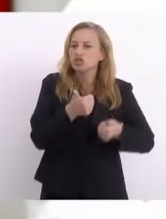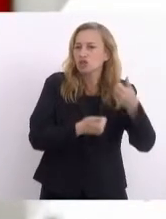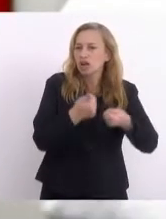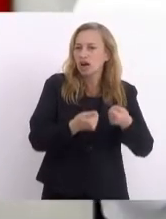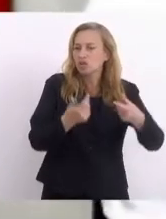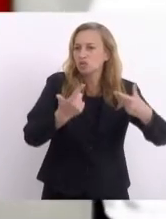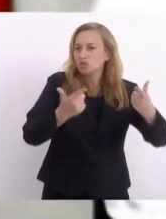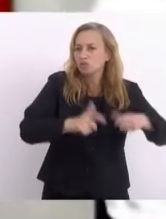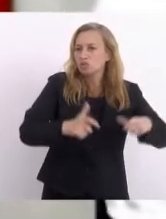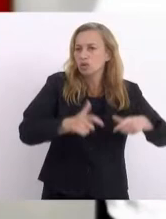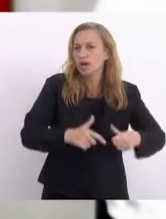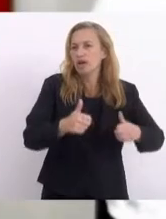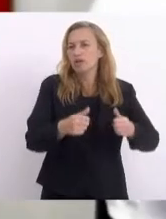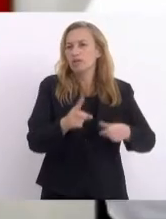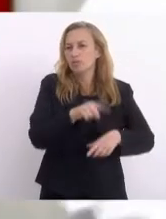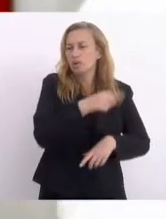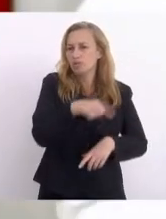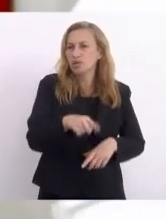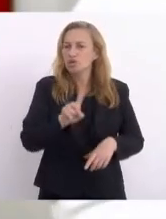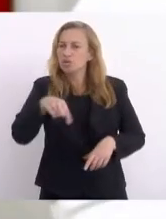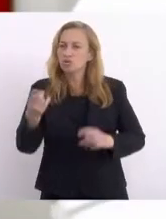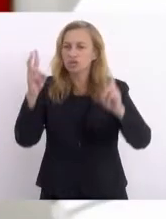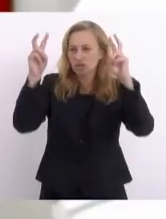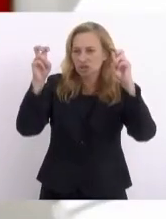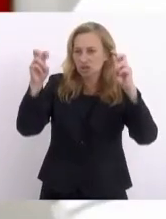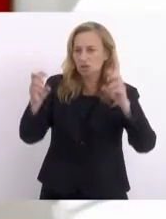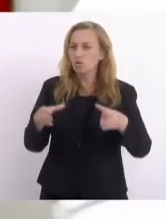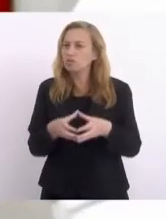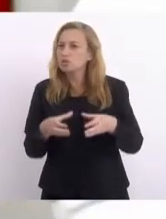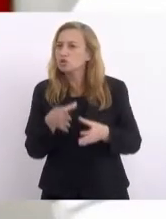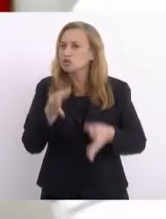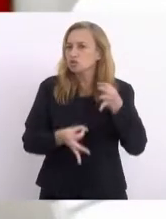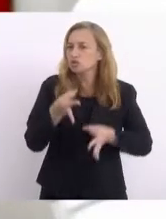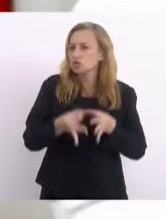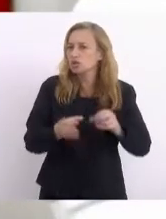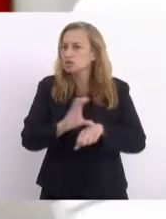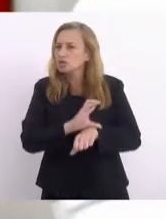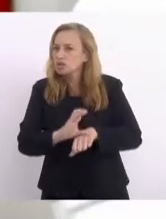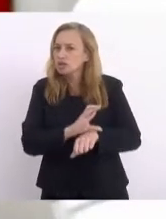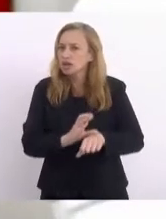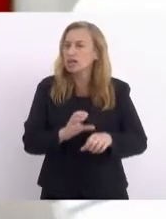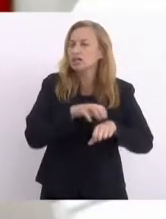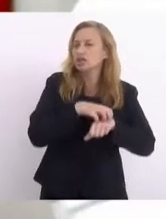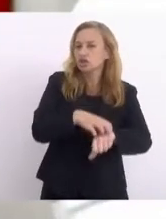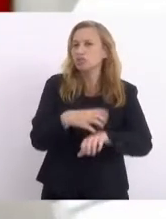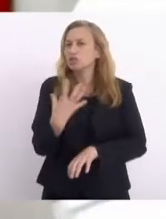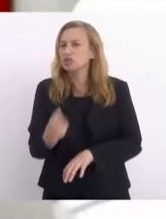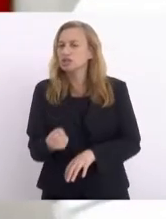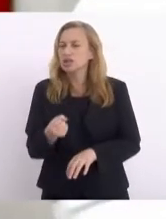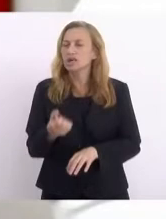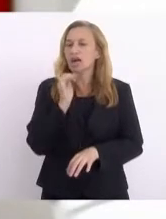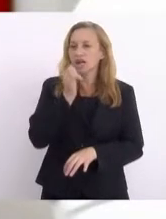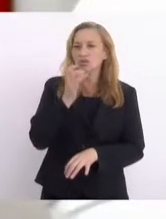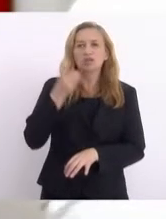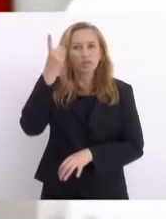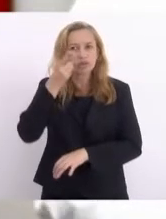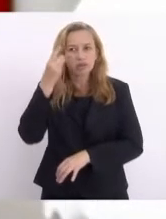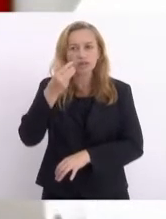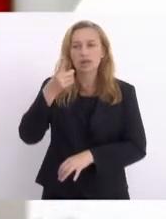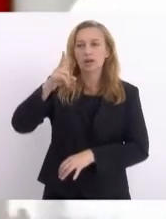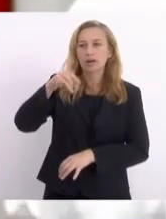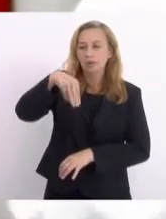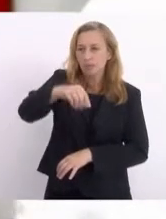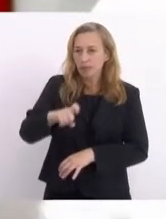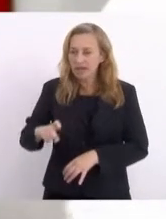da outras providências. Parecer das comissões de Constituição e Justiça pela constitucionalidade de transporte favorável. Relatores, deputado Max Leme